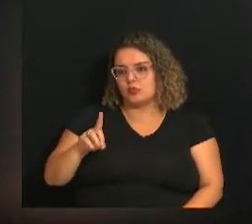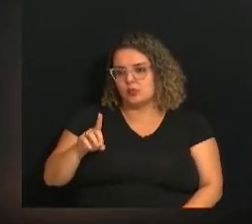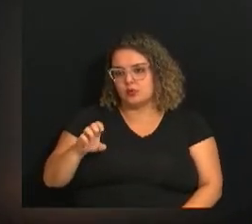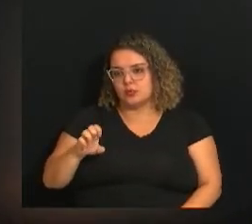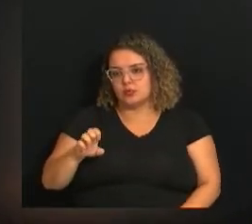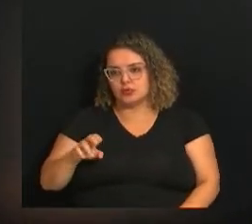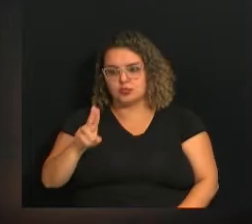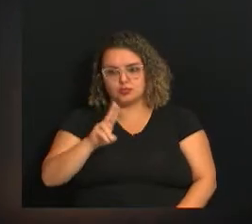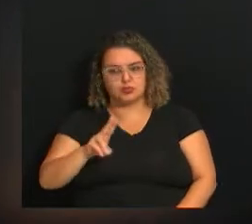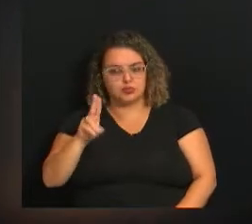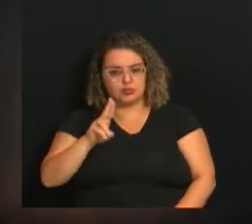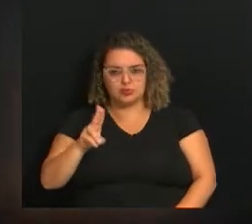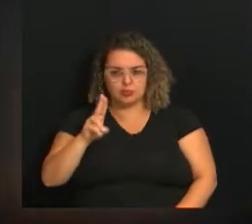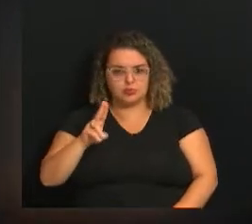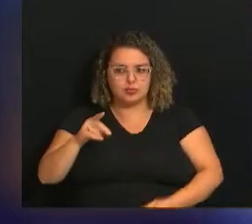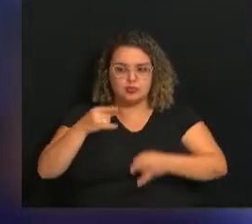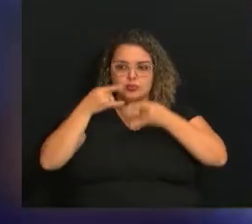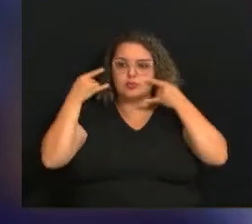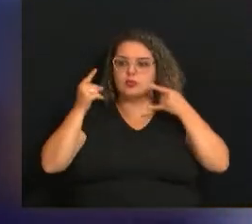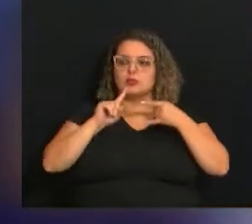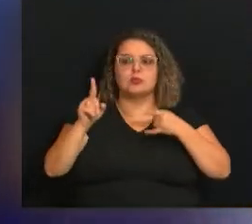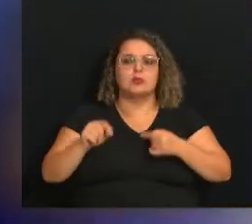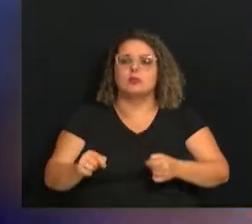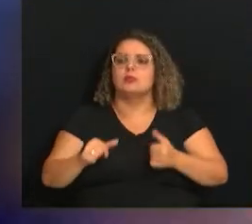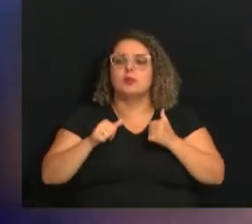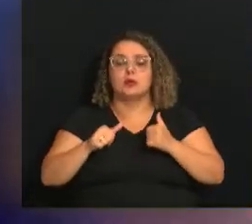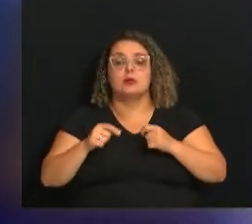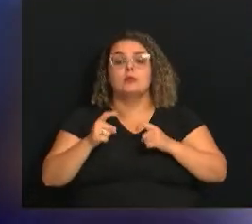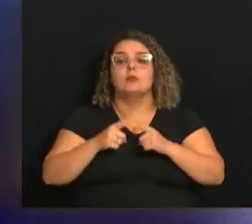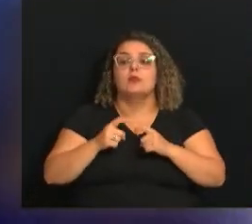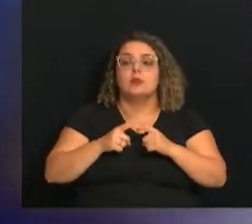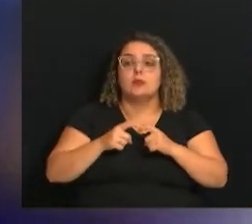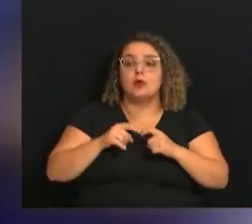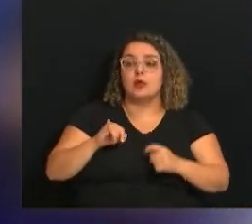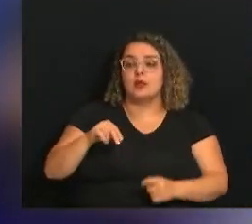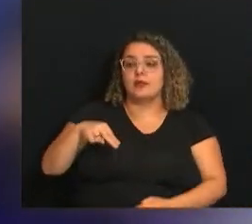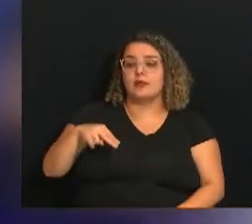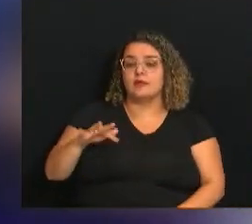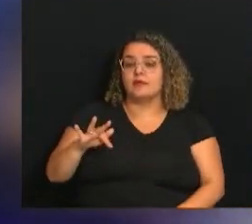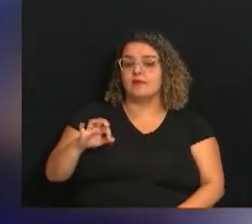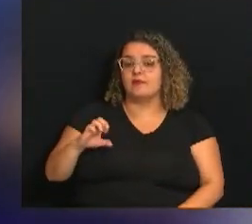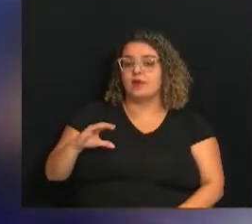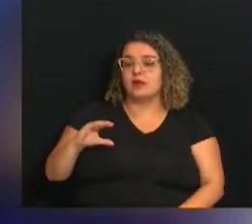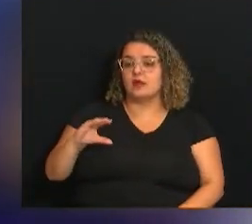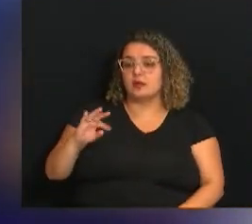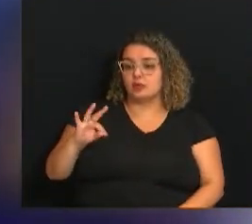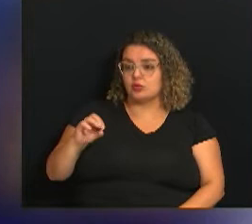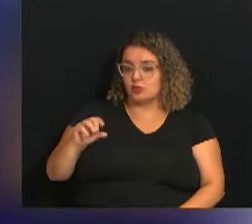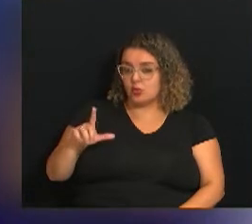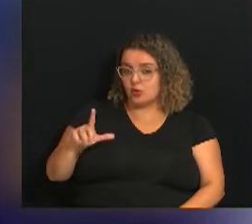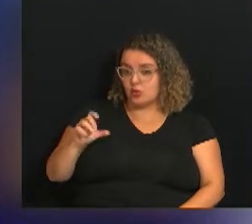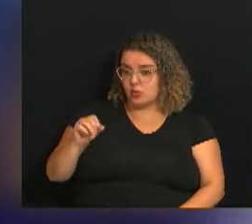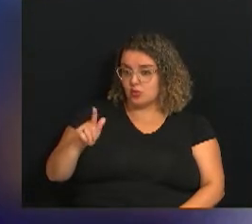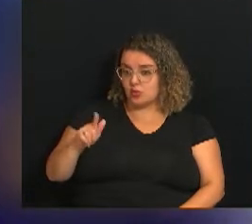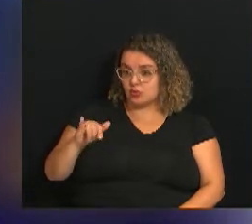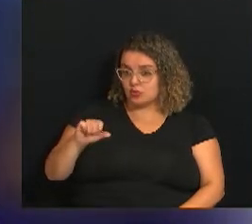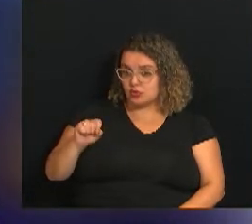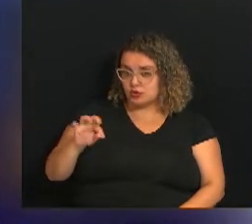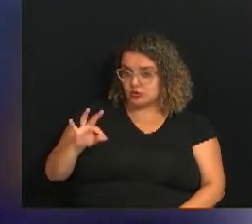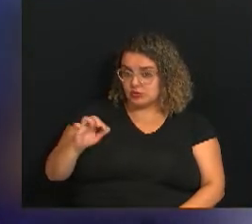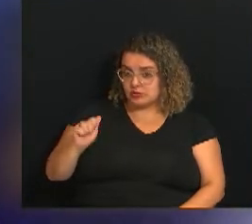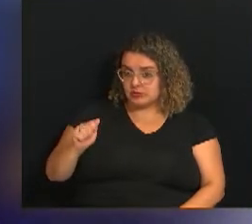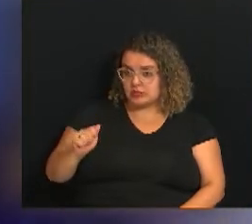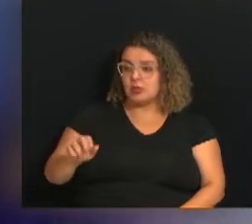não é benéfico para as crianças. O médico infectologista Bruno Cavellucci fez uma apresentação sobre o uso